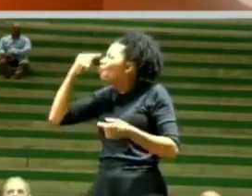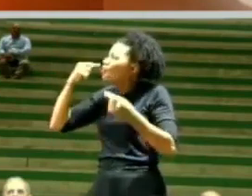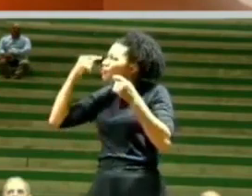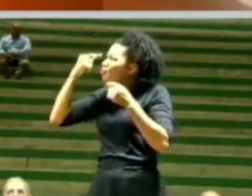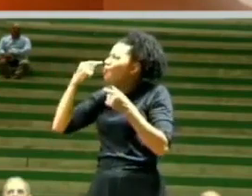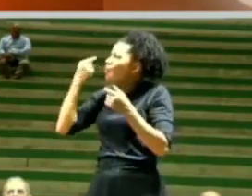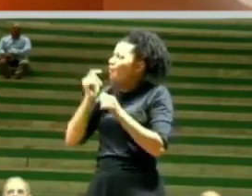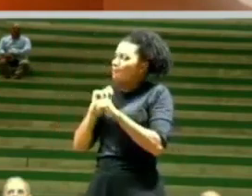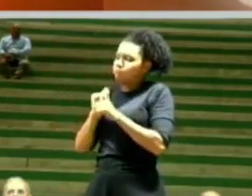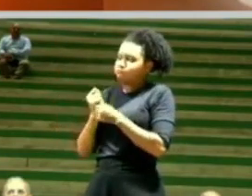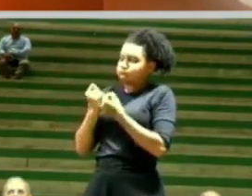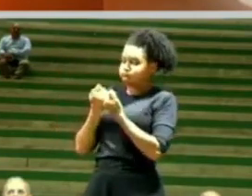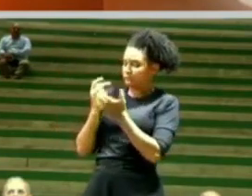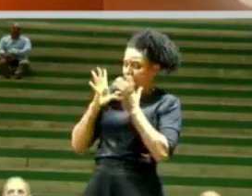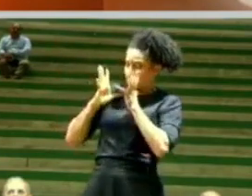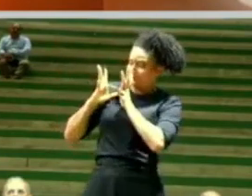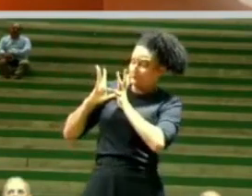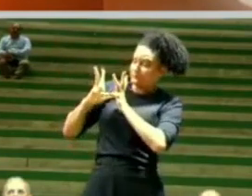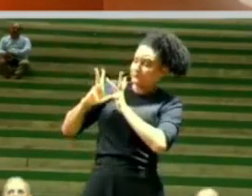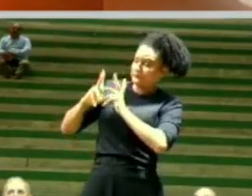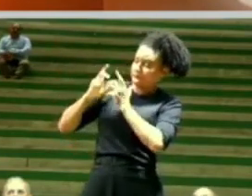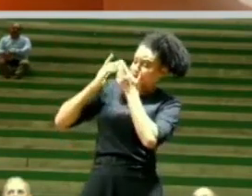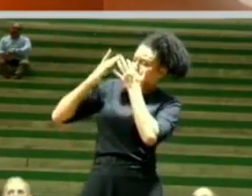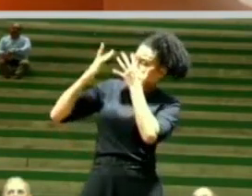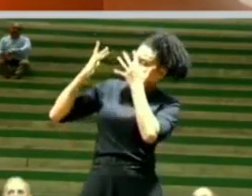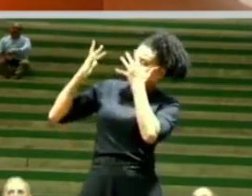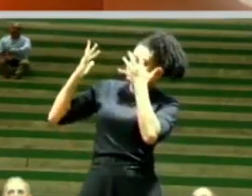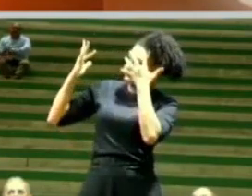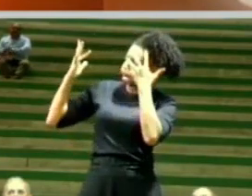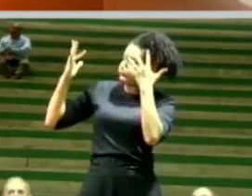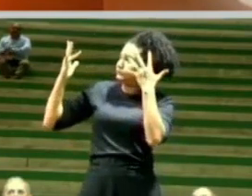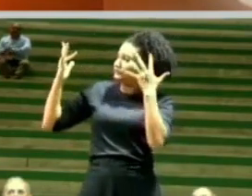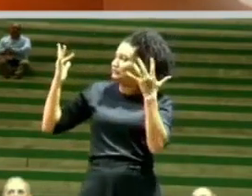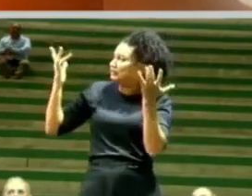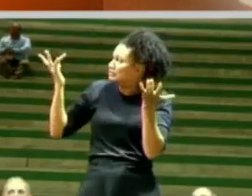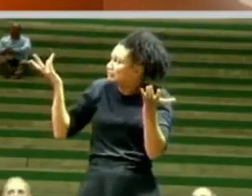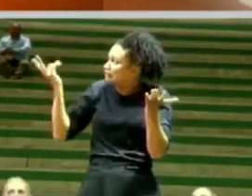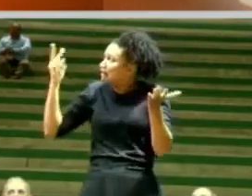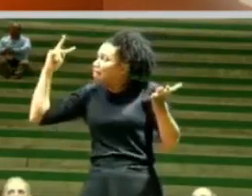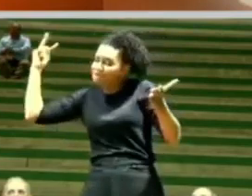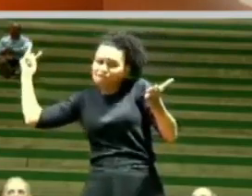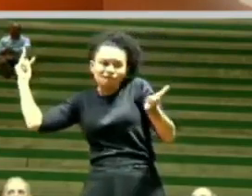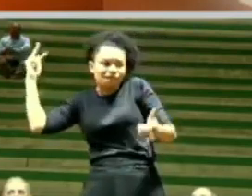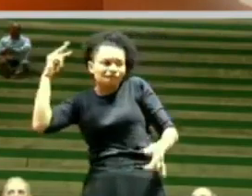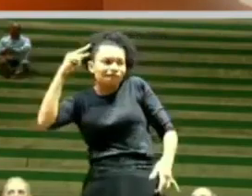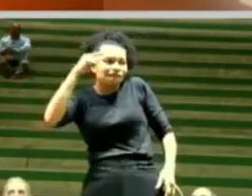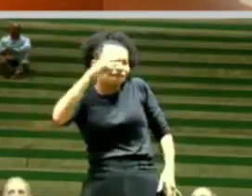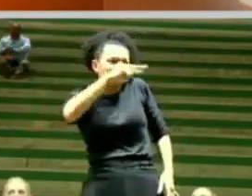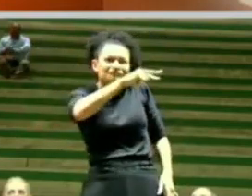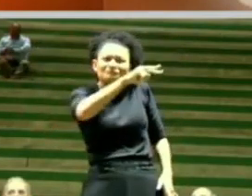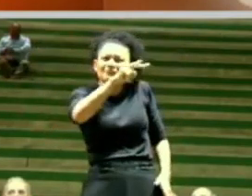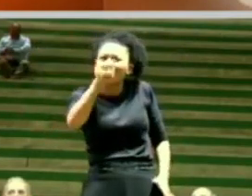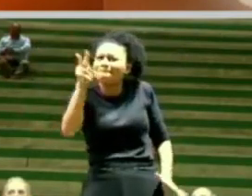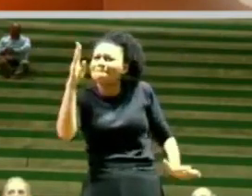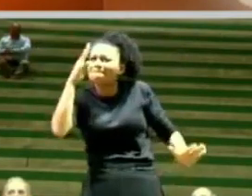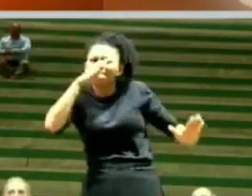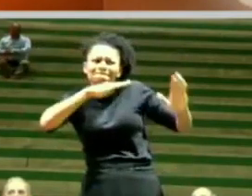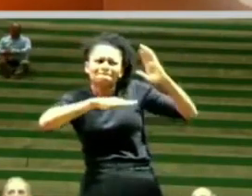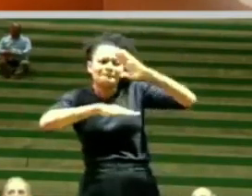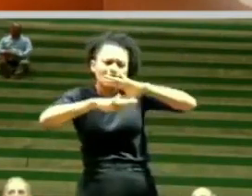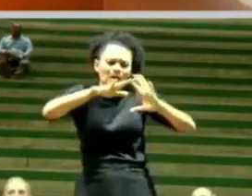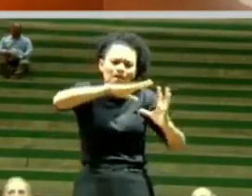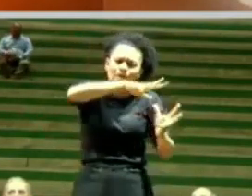tão puros que não são capazes de ver a maldade no